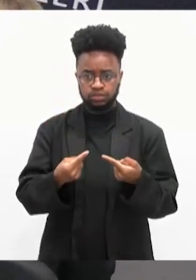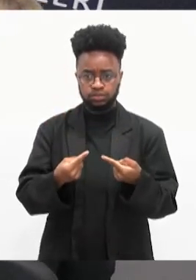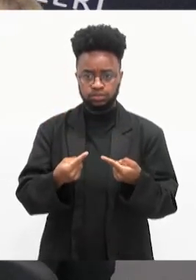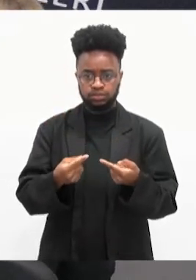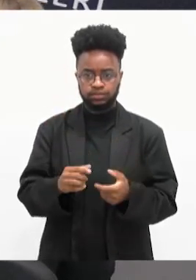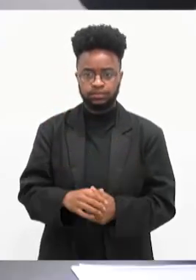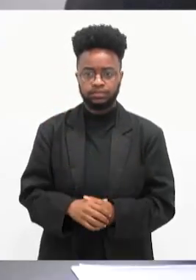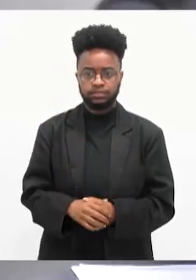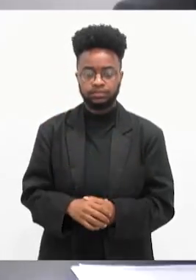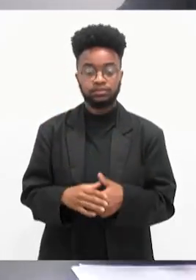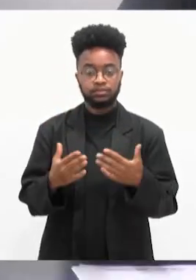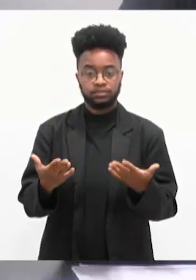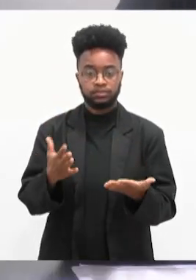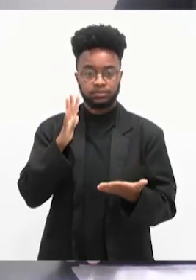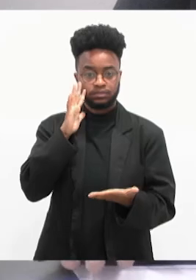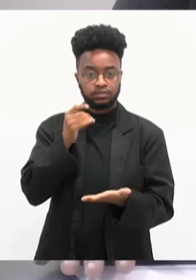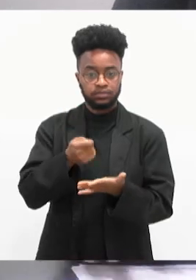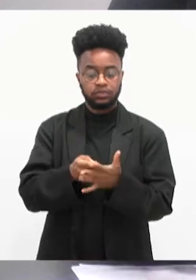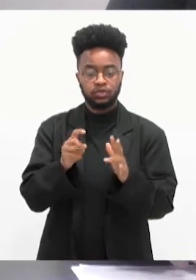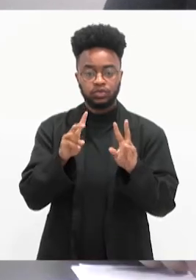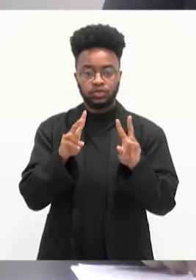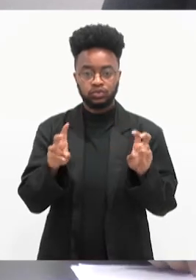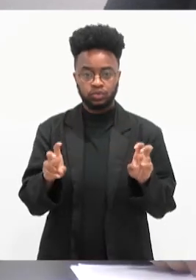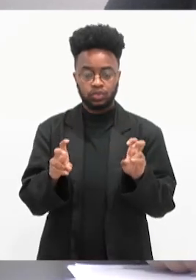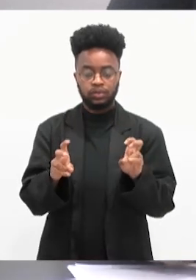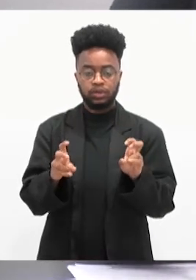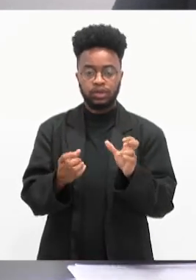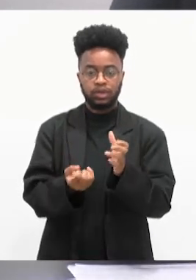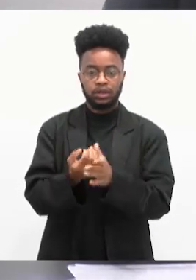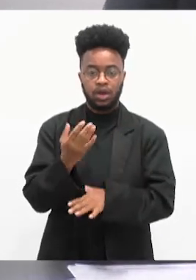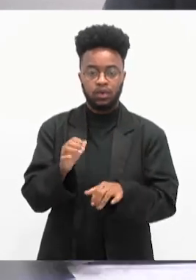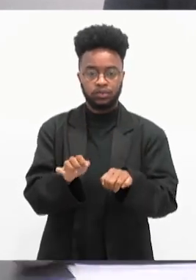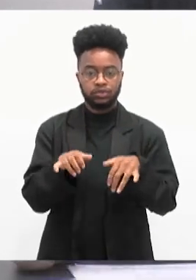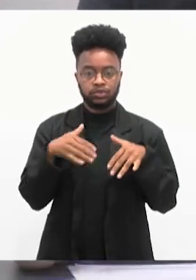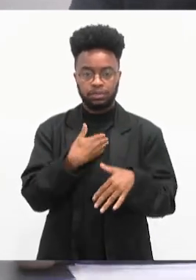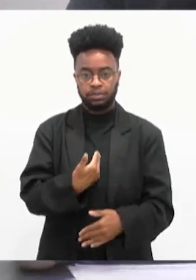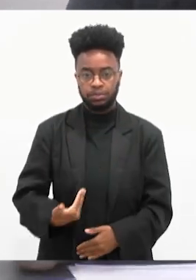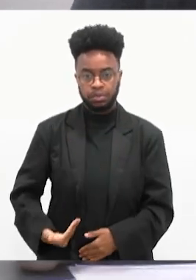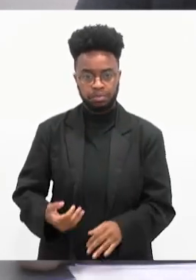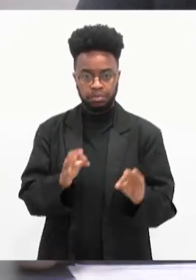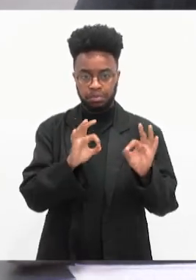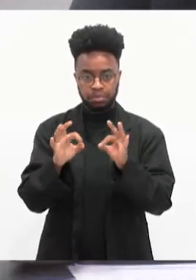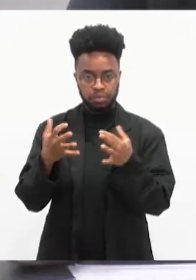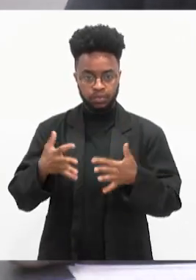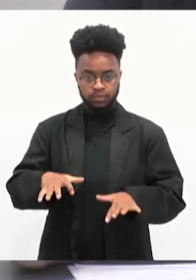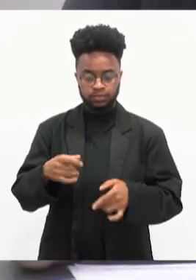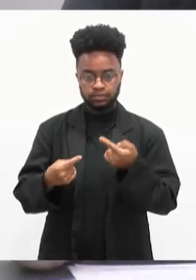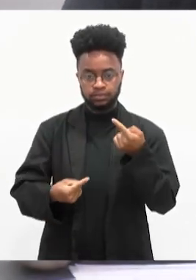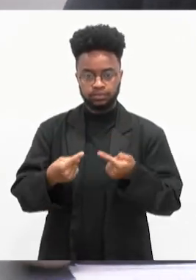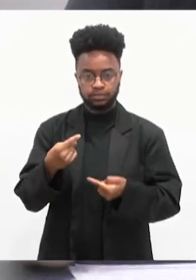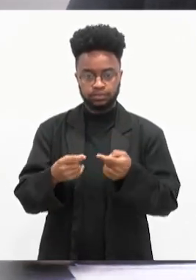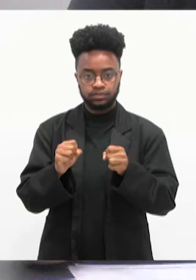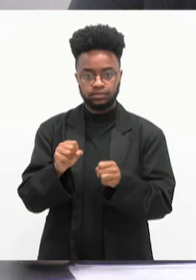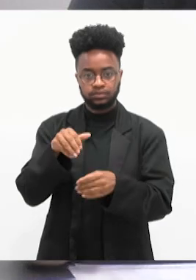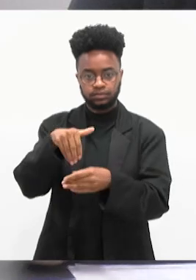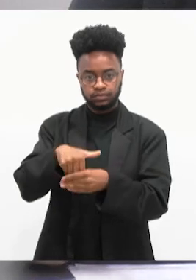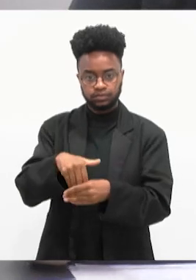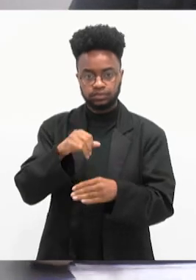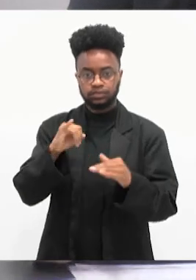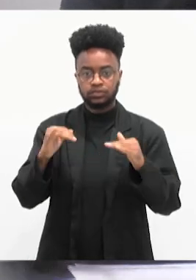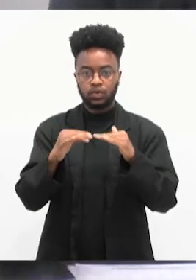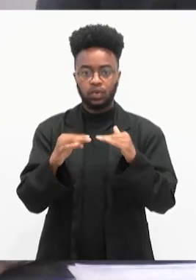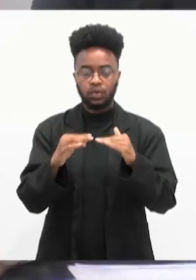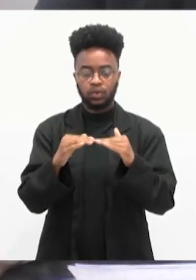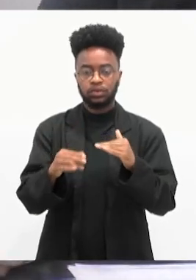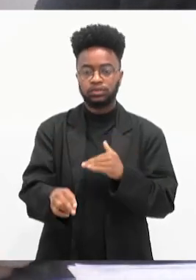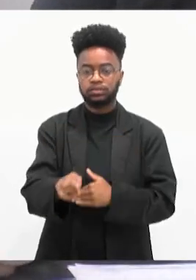Então, deliberando sobre a realização desta audiência pública, não havendo mais quem queira discutir, em votação, os senhores que